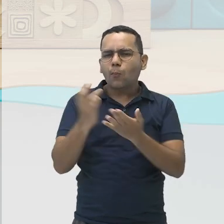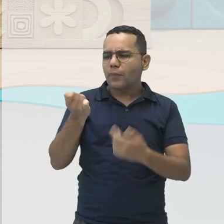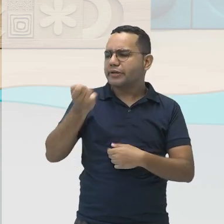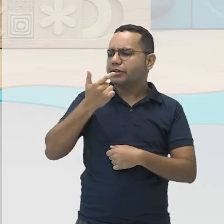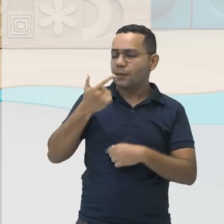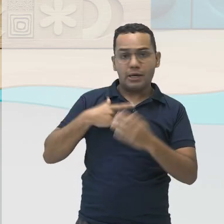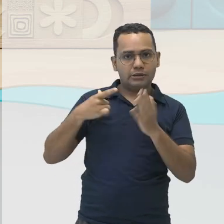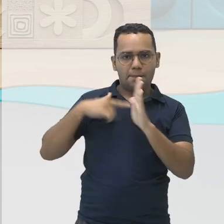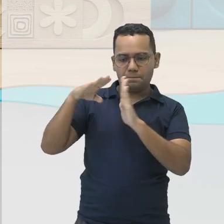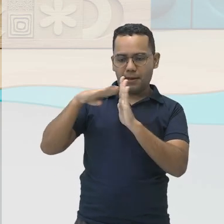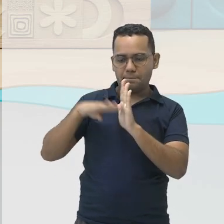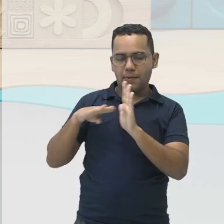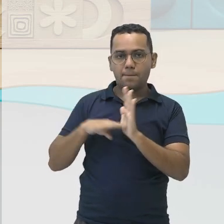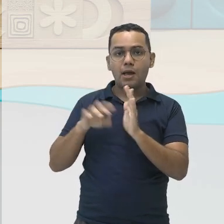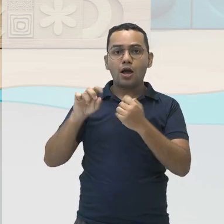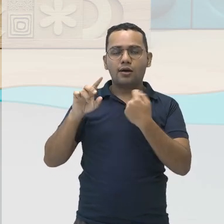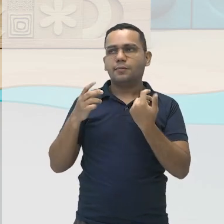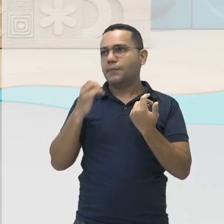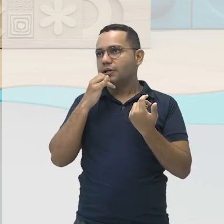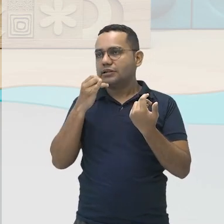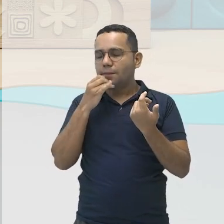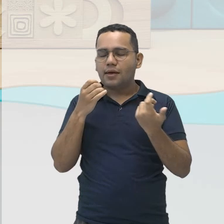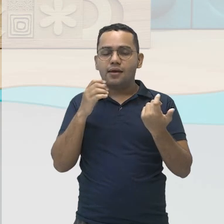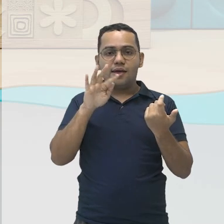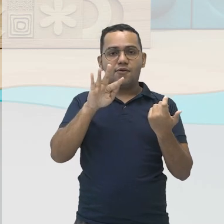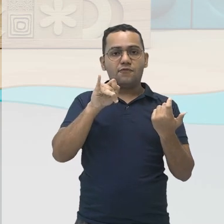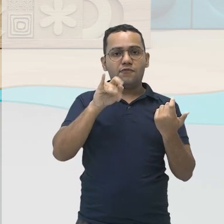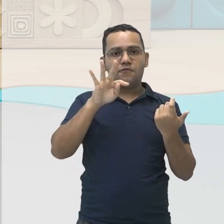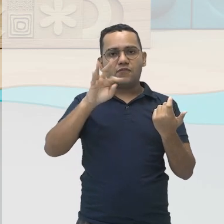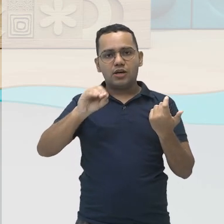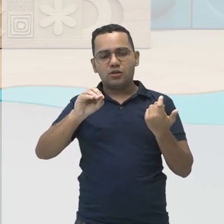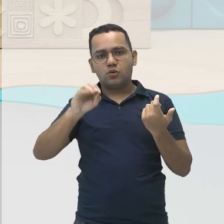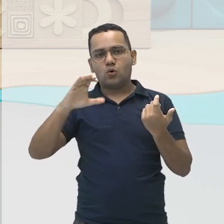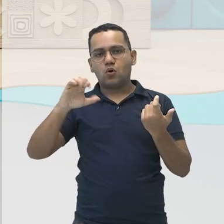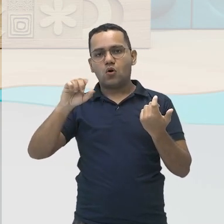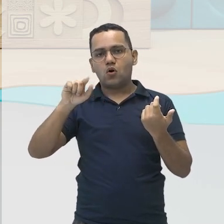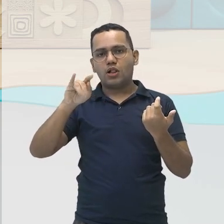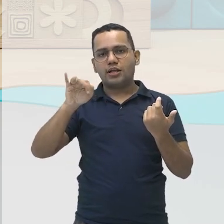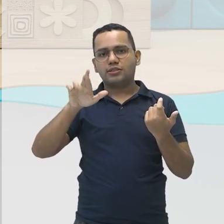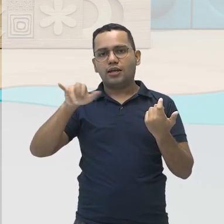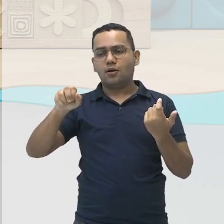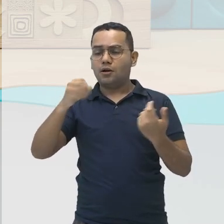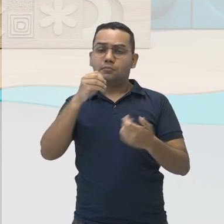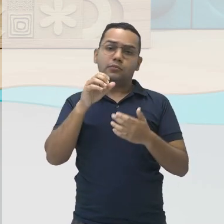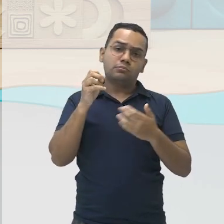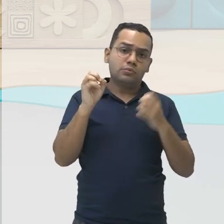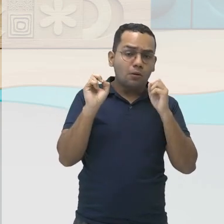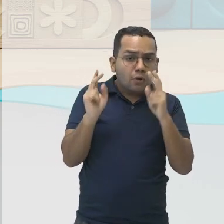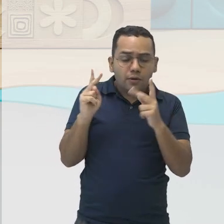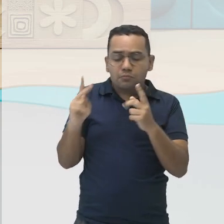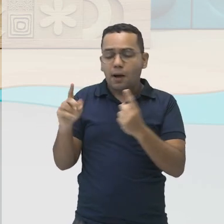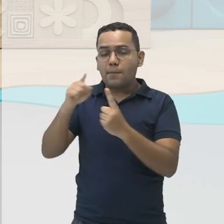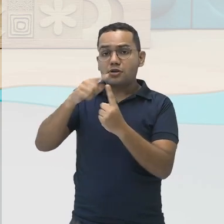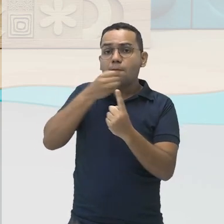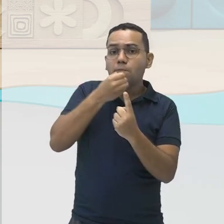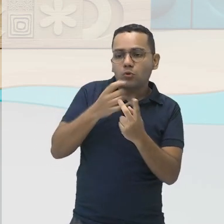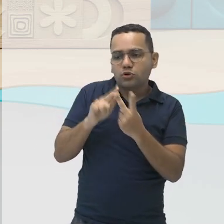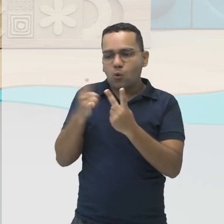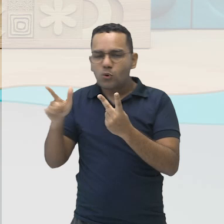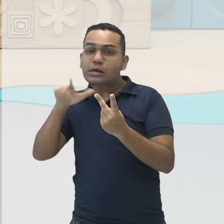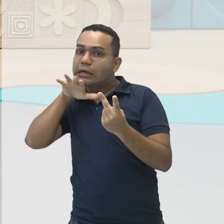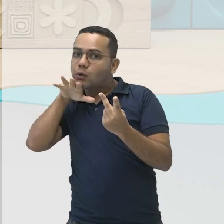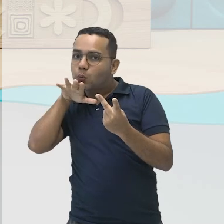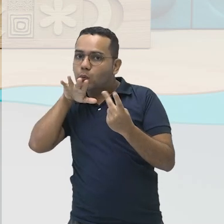medicamentos pode também ocasionar a cãibra, entre outros, mas os principais estão listados aí para vocês,